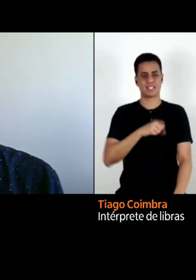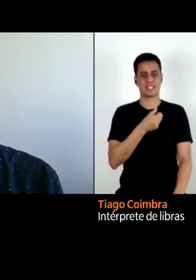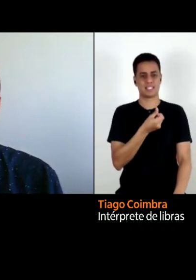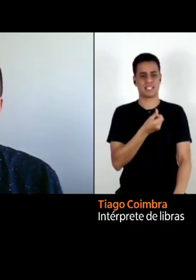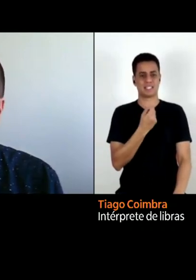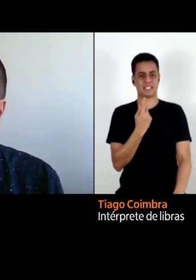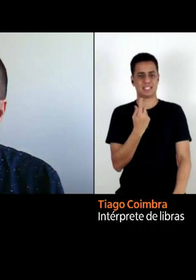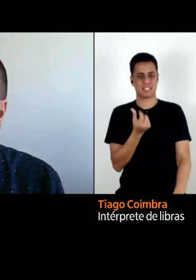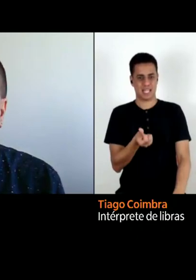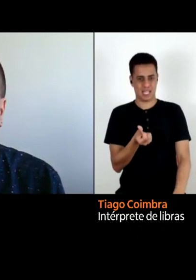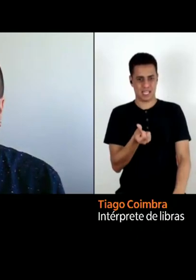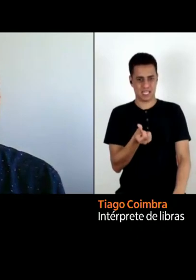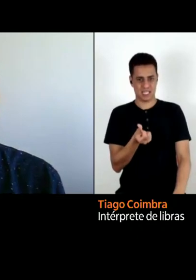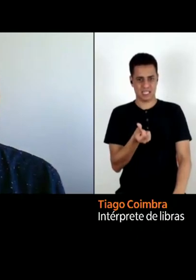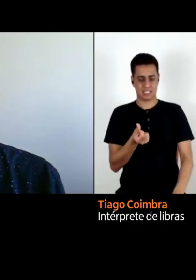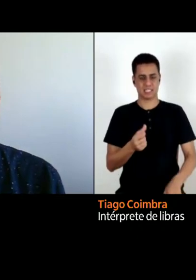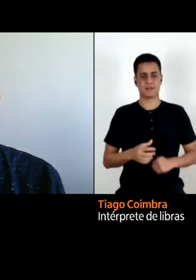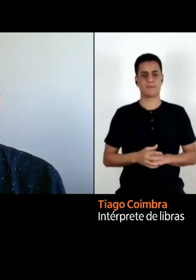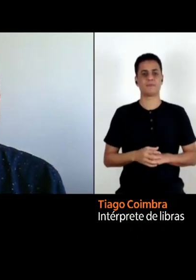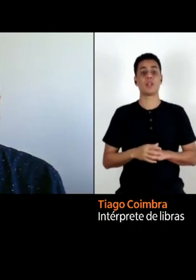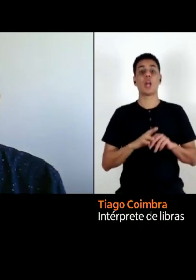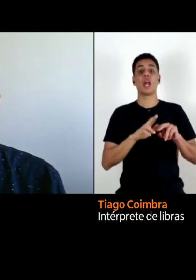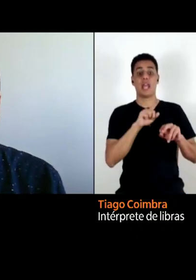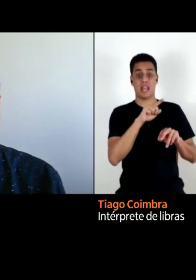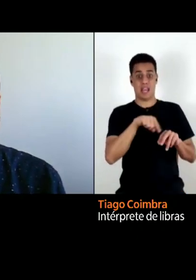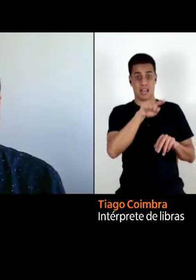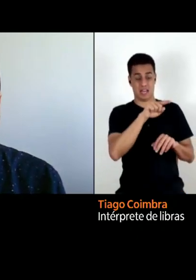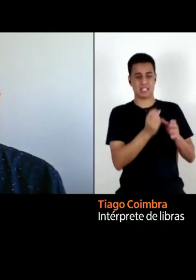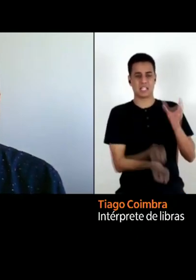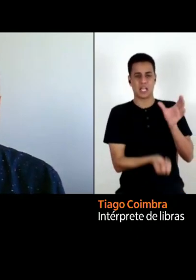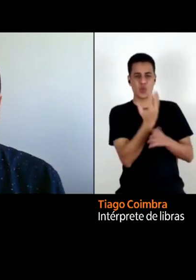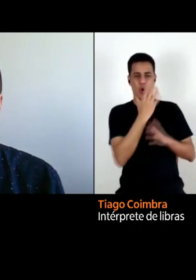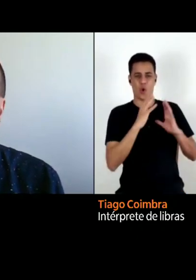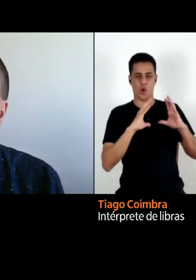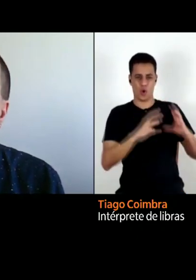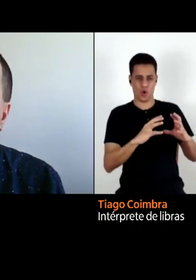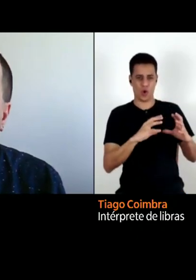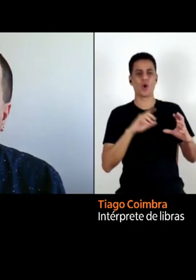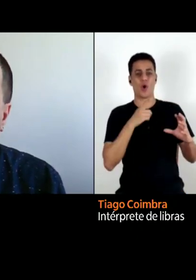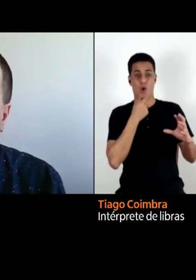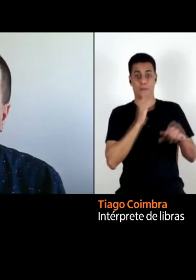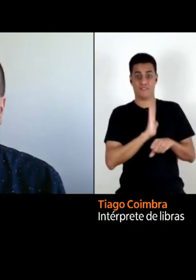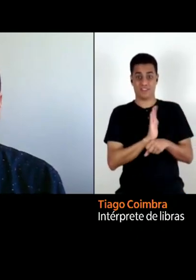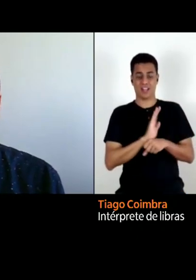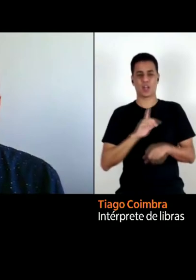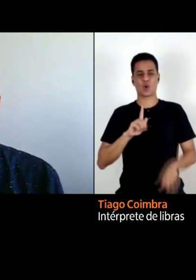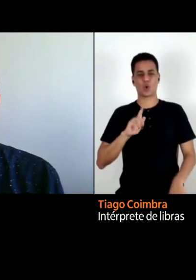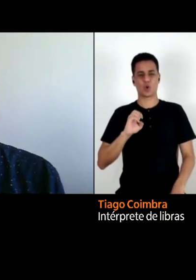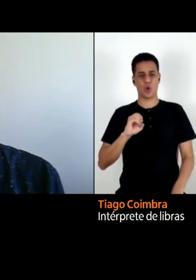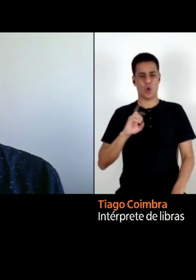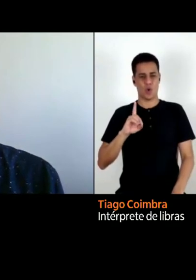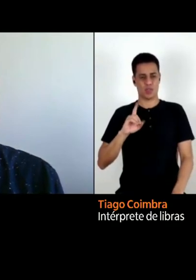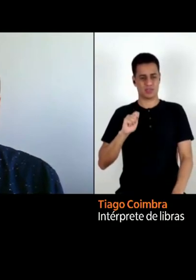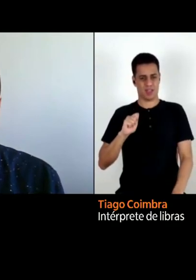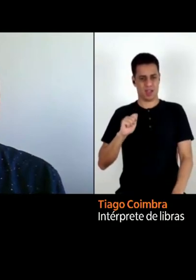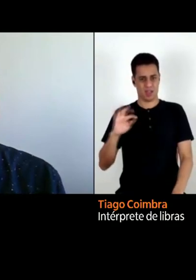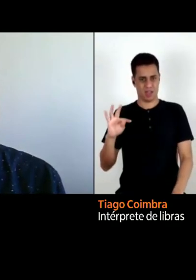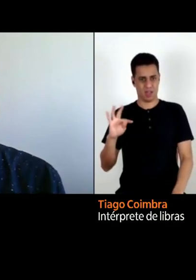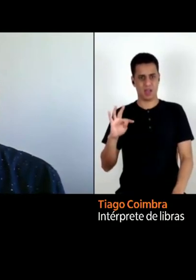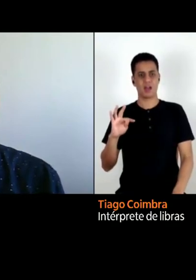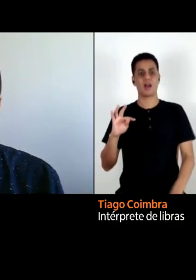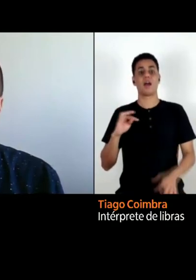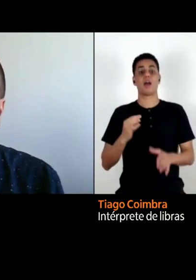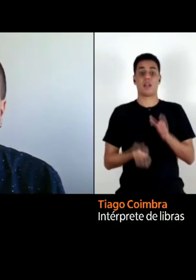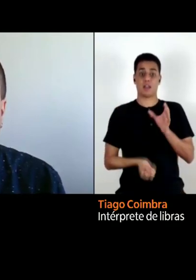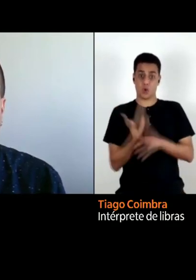das catacumbas da Cinemateca, Godard virou cineasta no fim dos anos 50. Mas, a partir